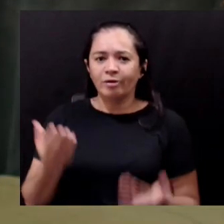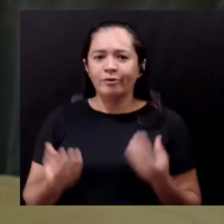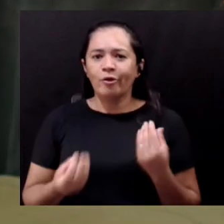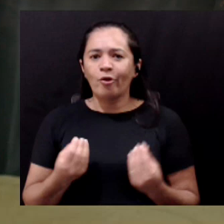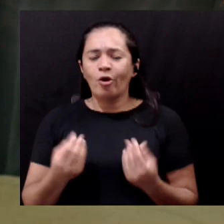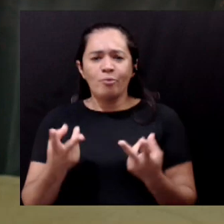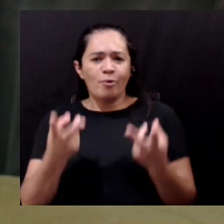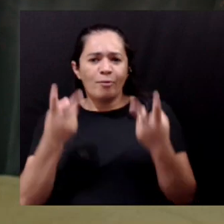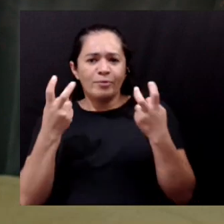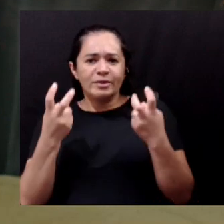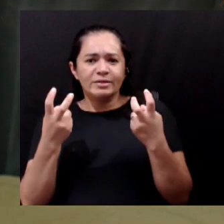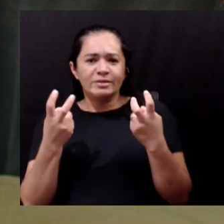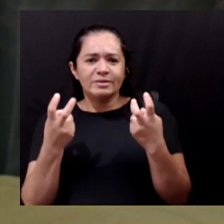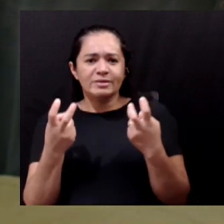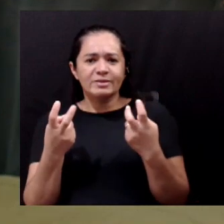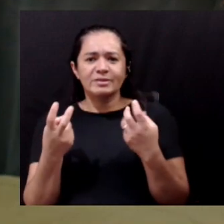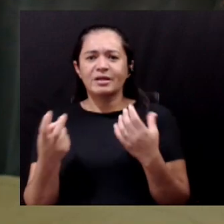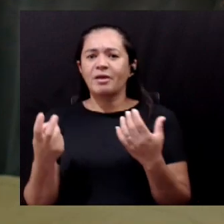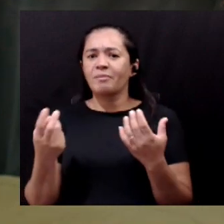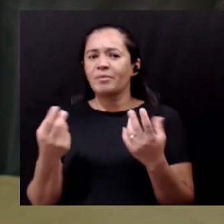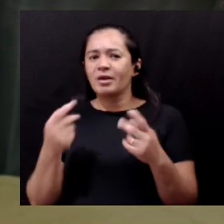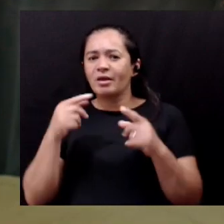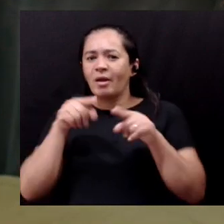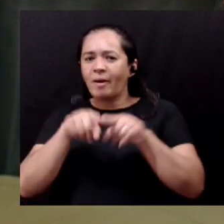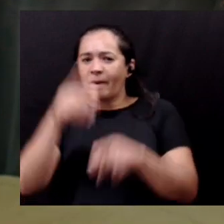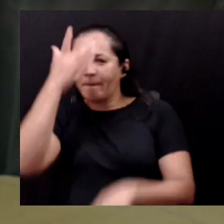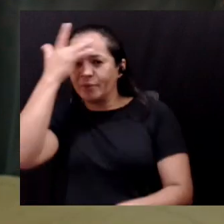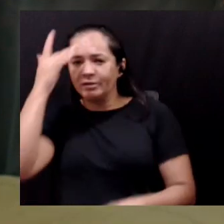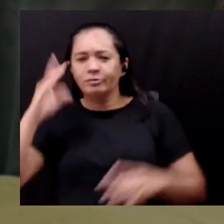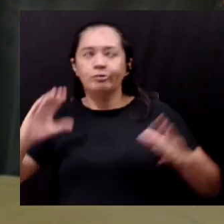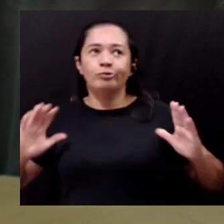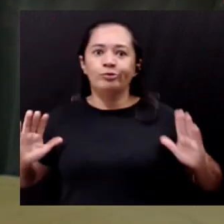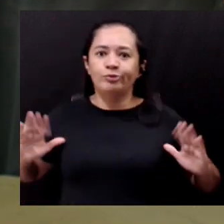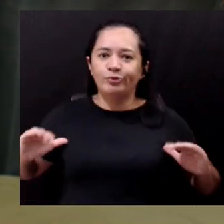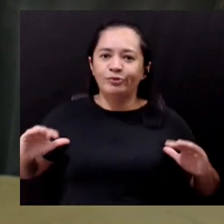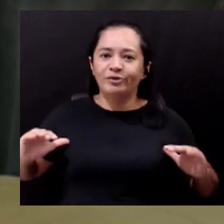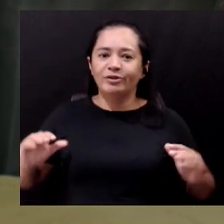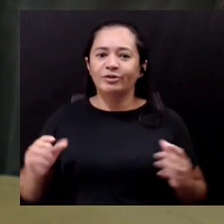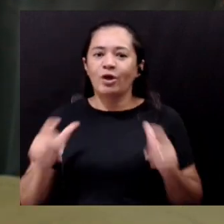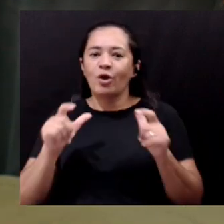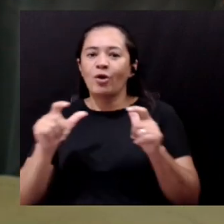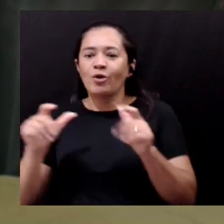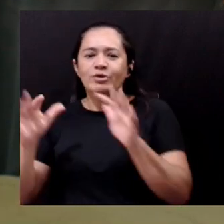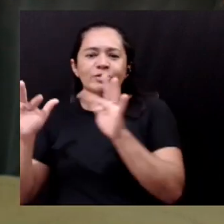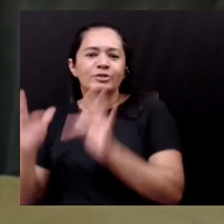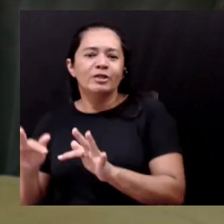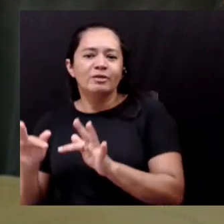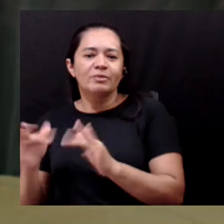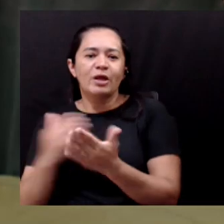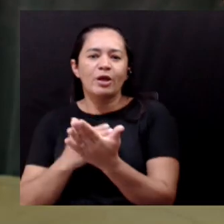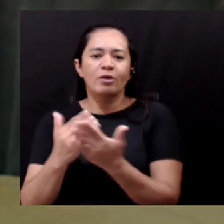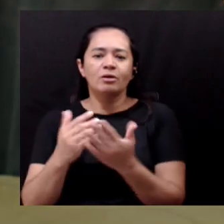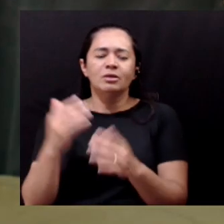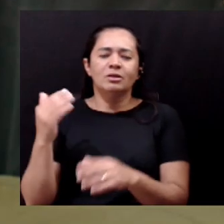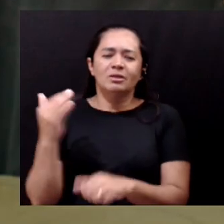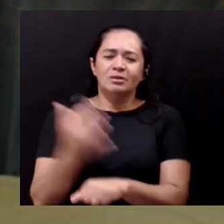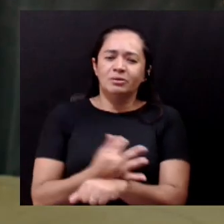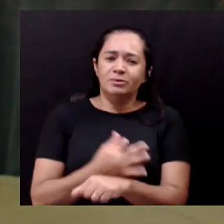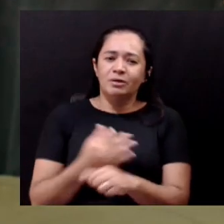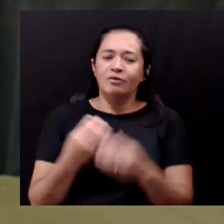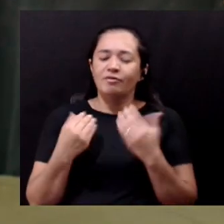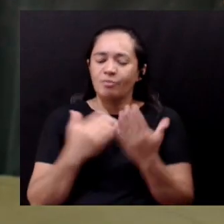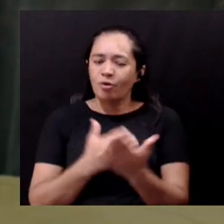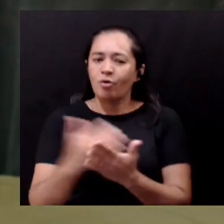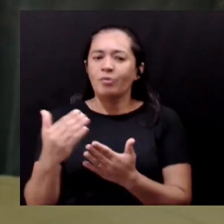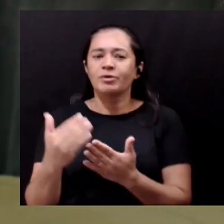ou parceira folgado? Onde termina a parceria e começa a sobrecarga? Vamos abrir espaço para o debate